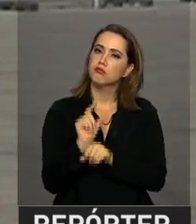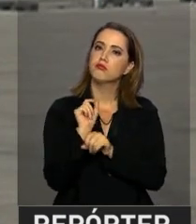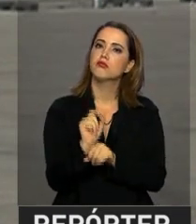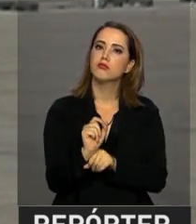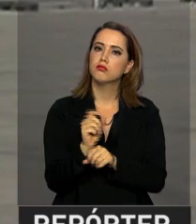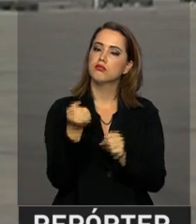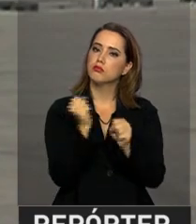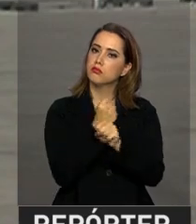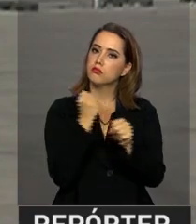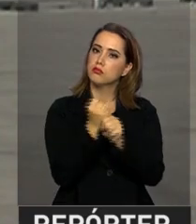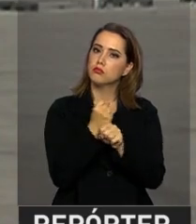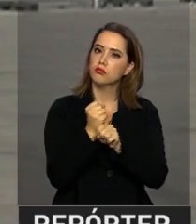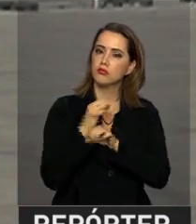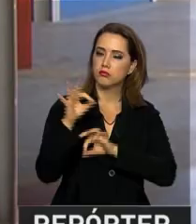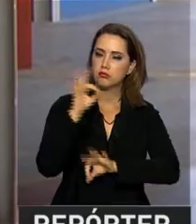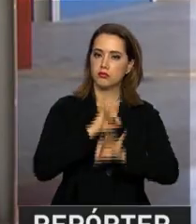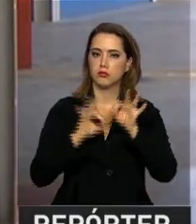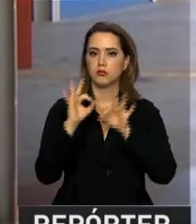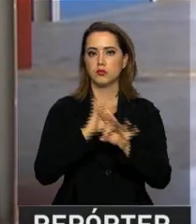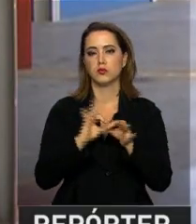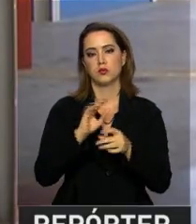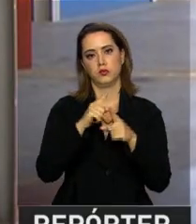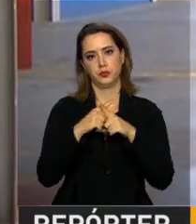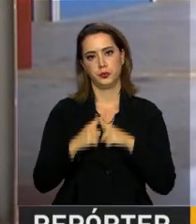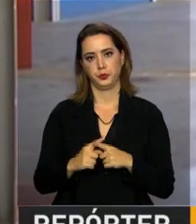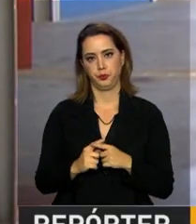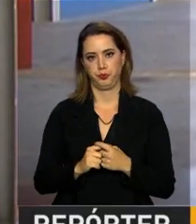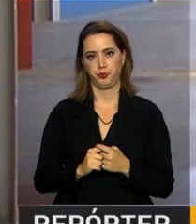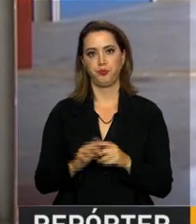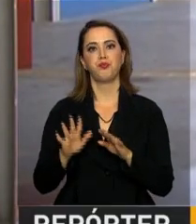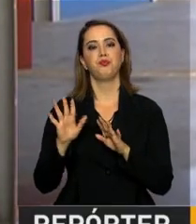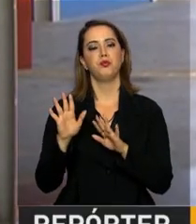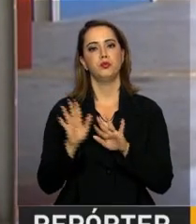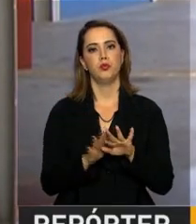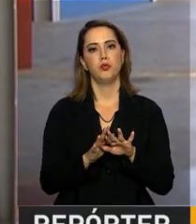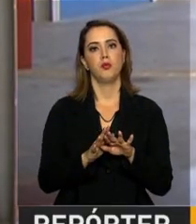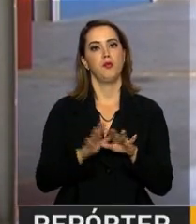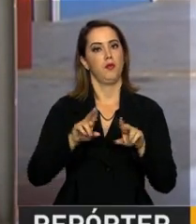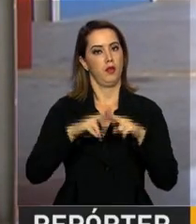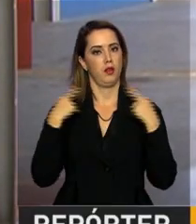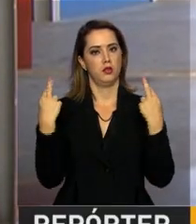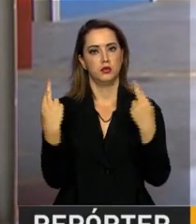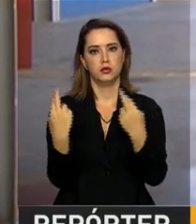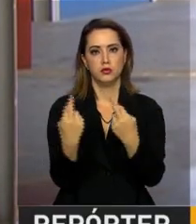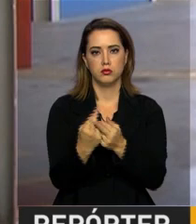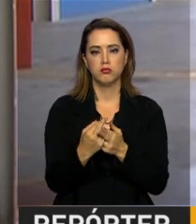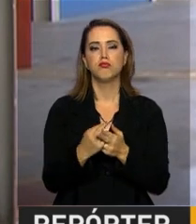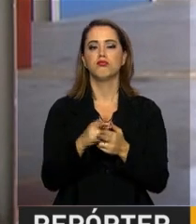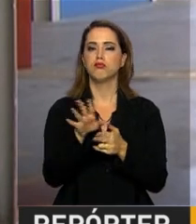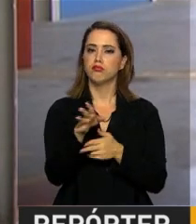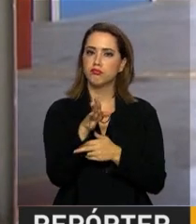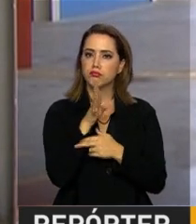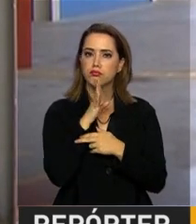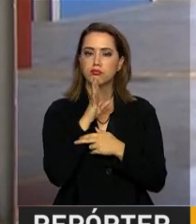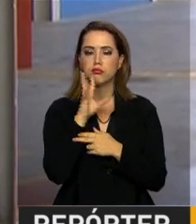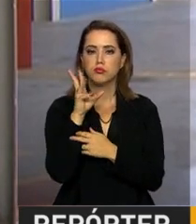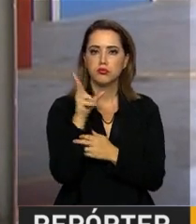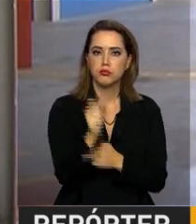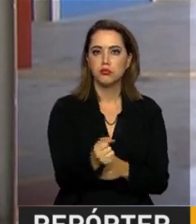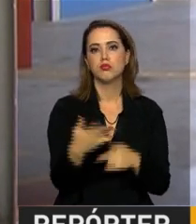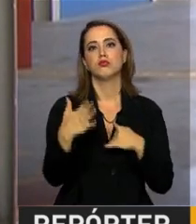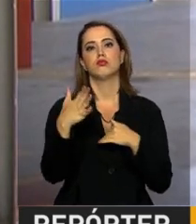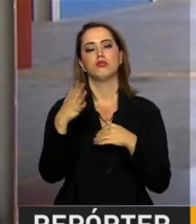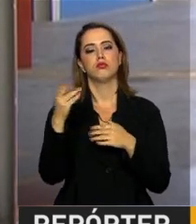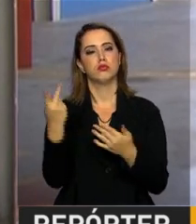so sobre a organização dos jogos A reunião que ele fez reconhecendo todas as ações a importância do que